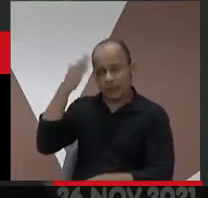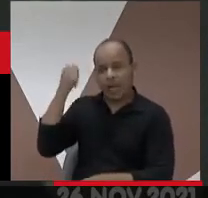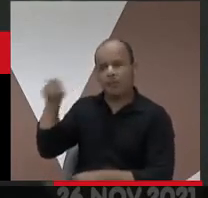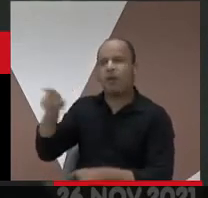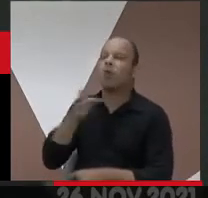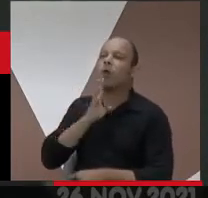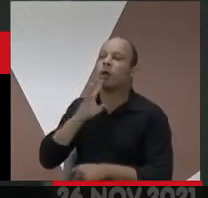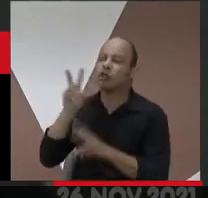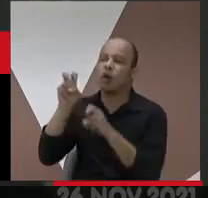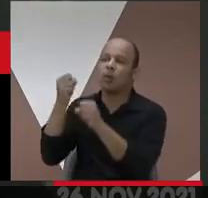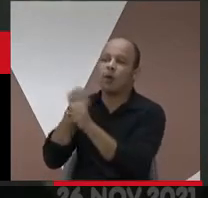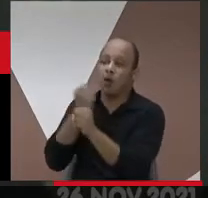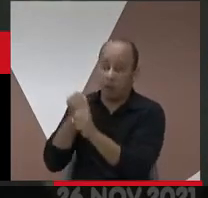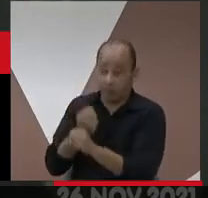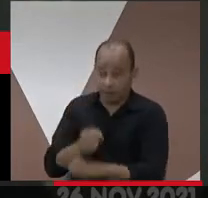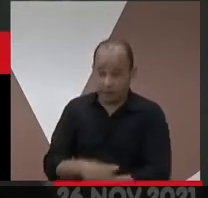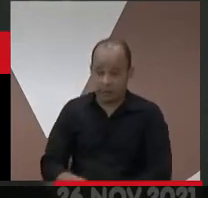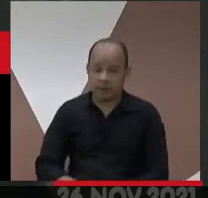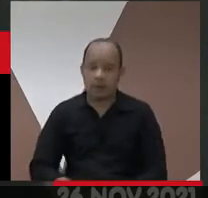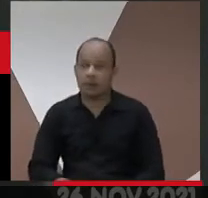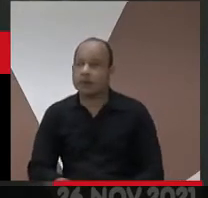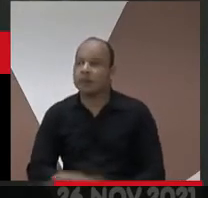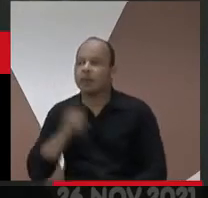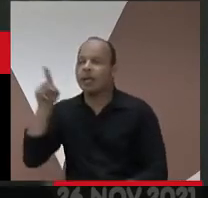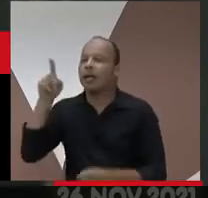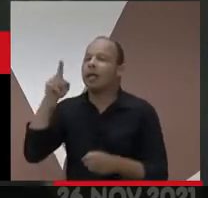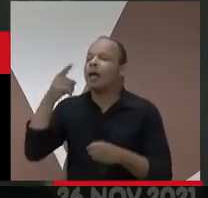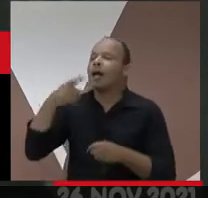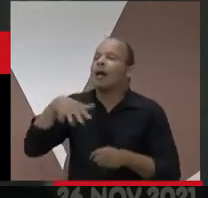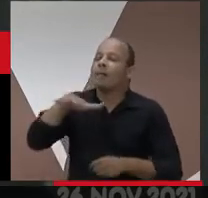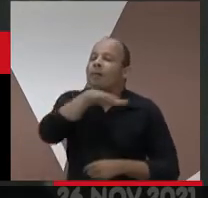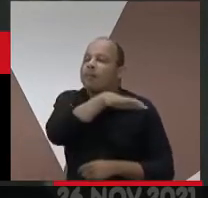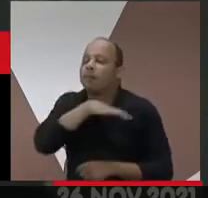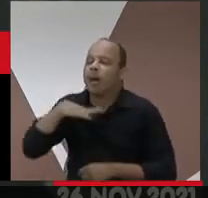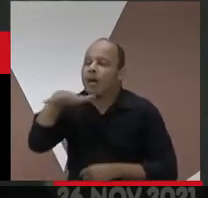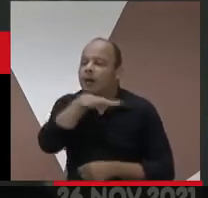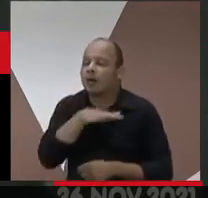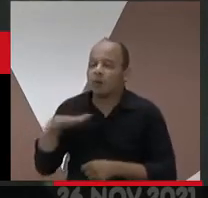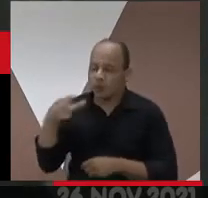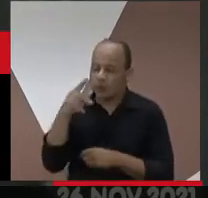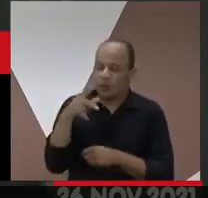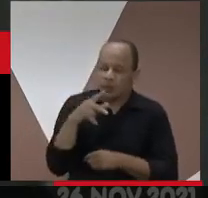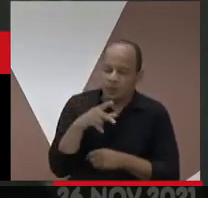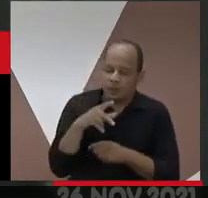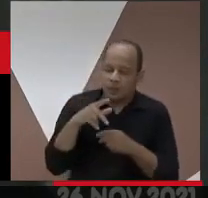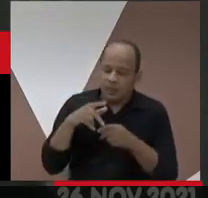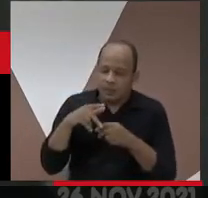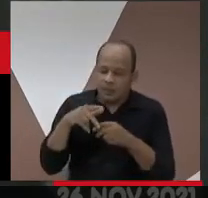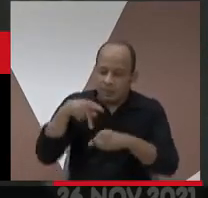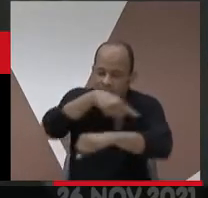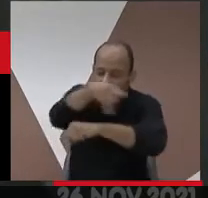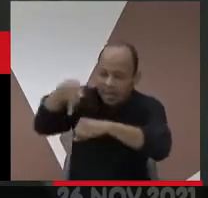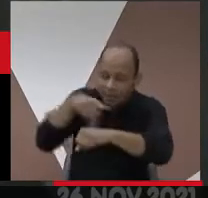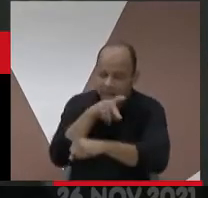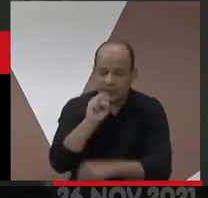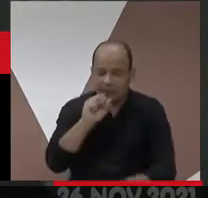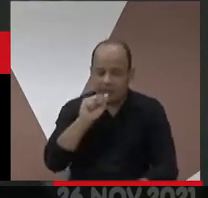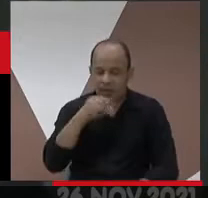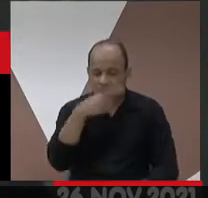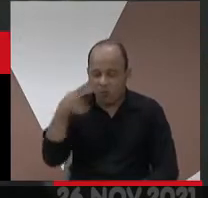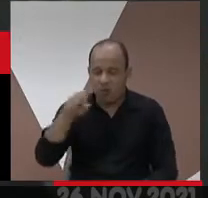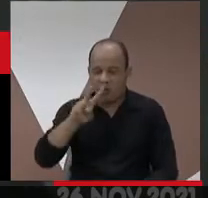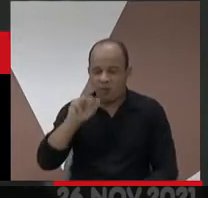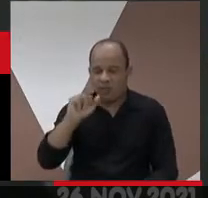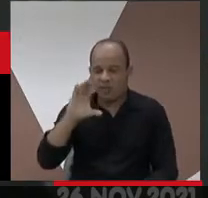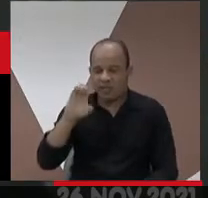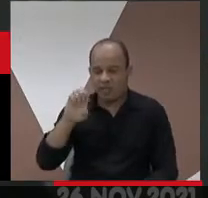Ali em cima do viaduto da Praça São Vicente, se alargar a pista, em vez de fazer aquela volta ali que a